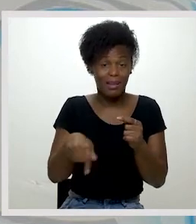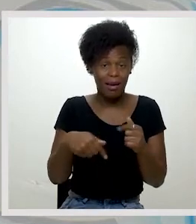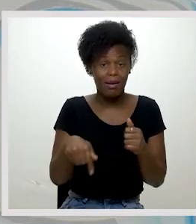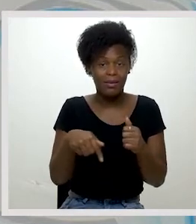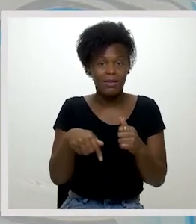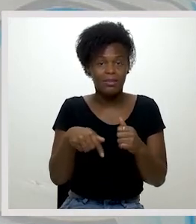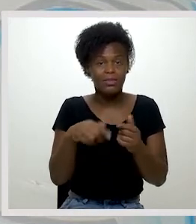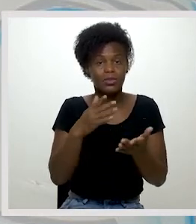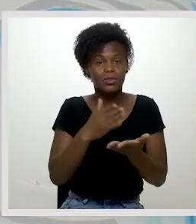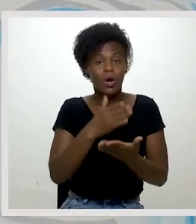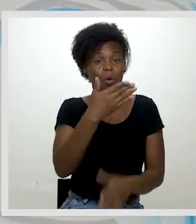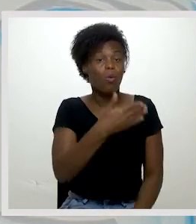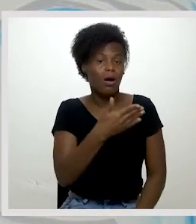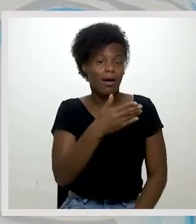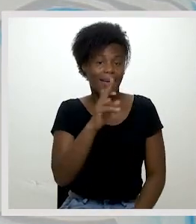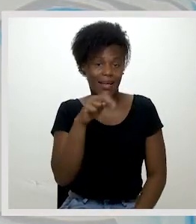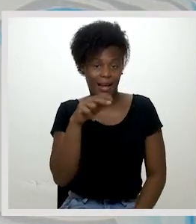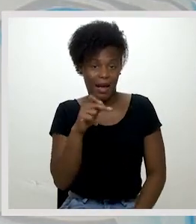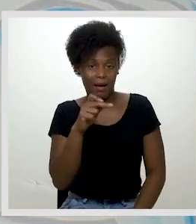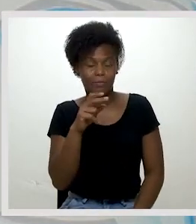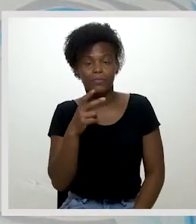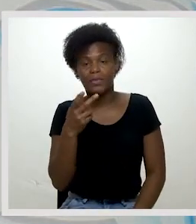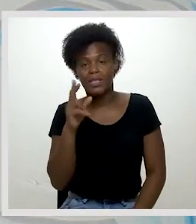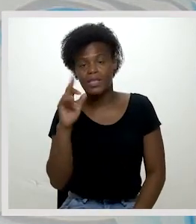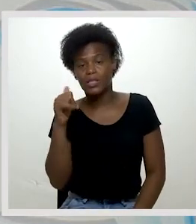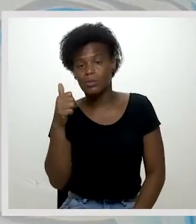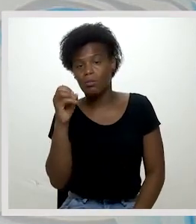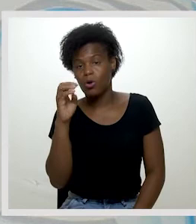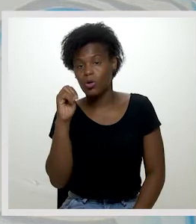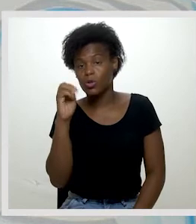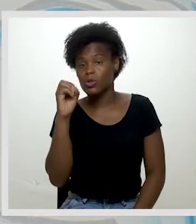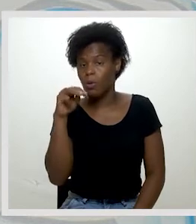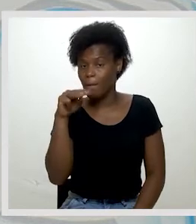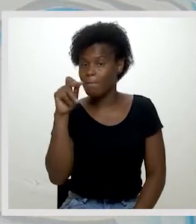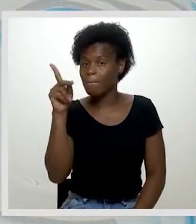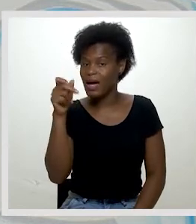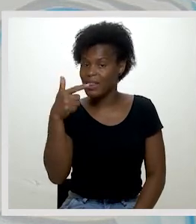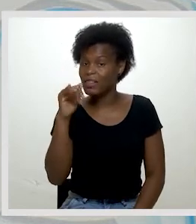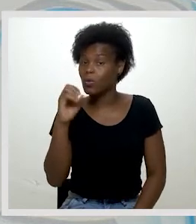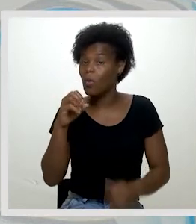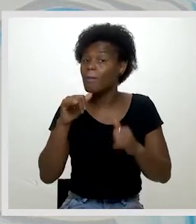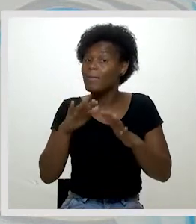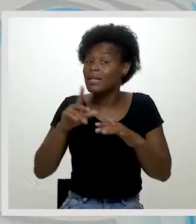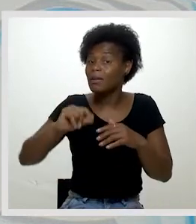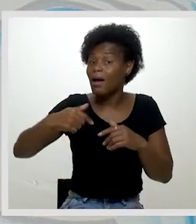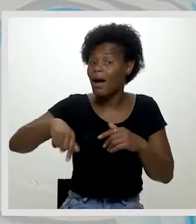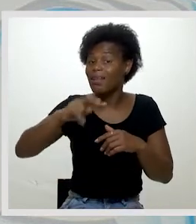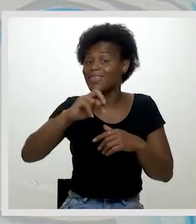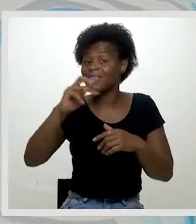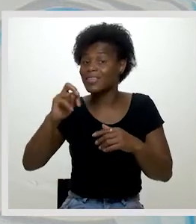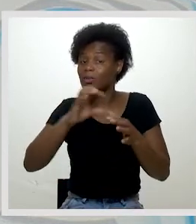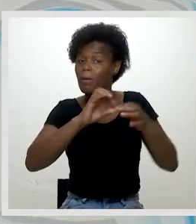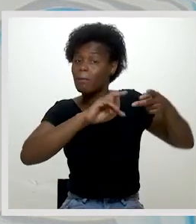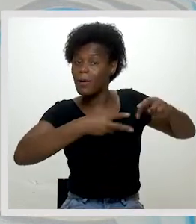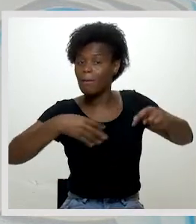possui apenas um RNA ribossomático, mas também possui cerca de 33 moléculas